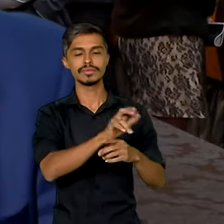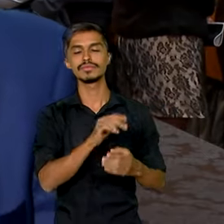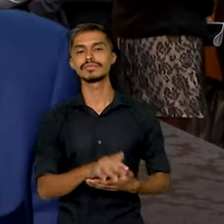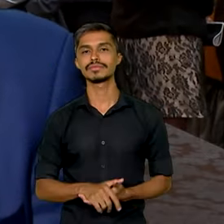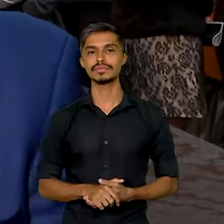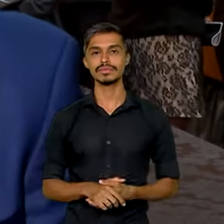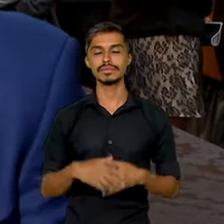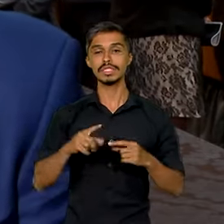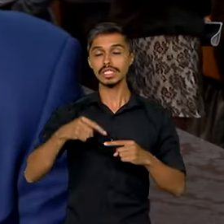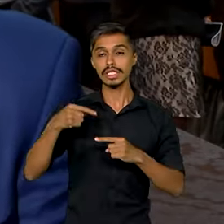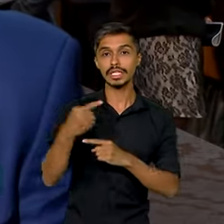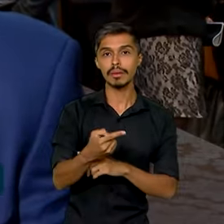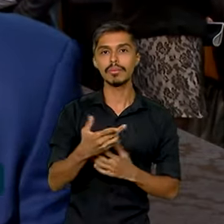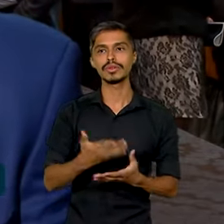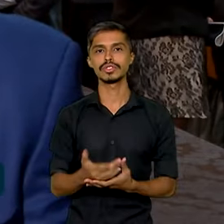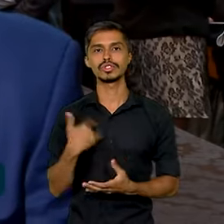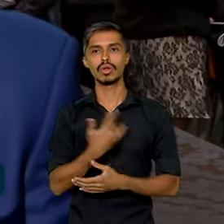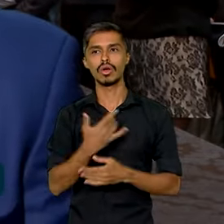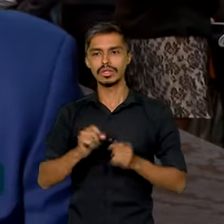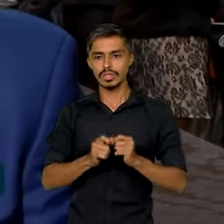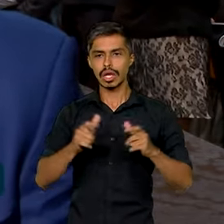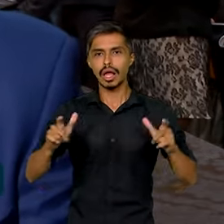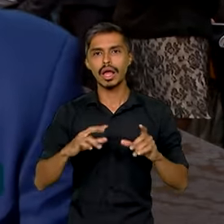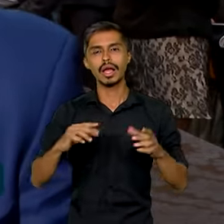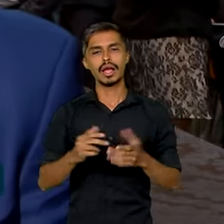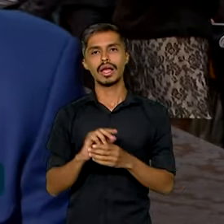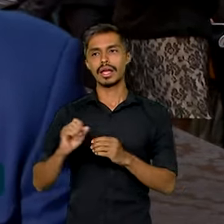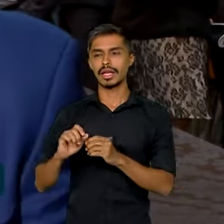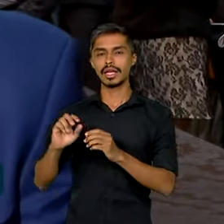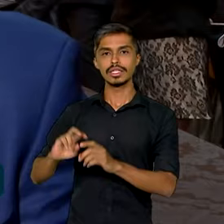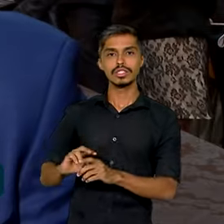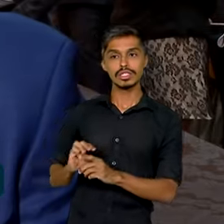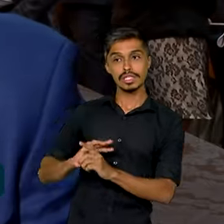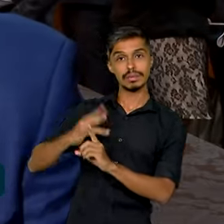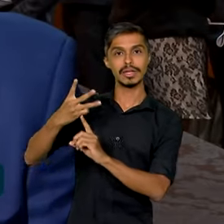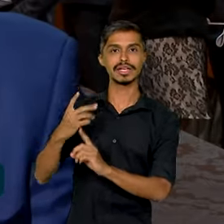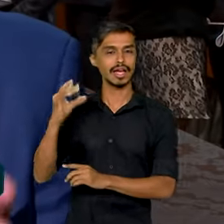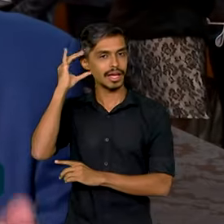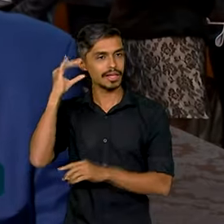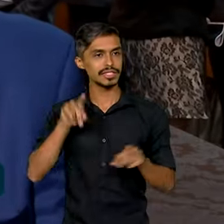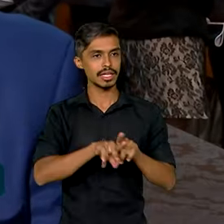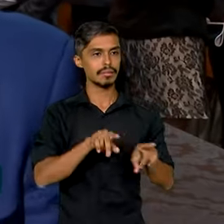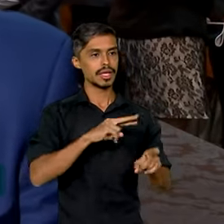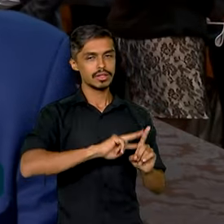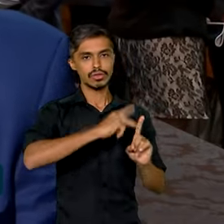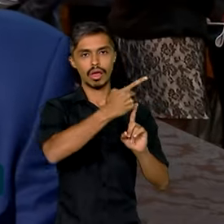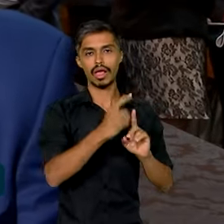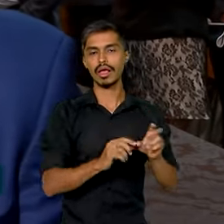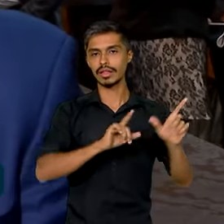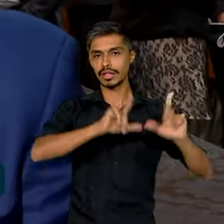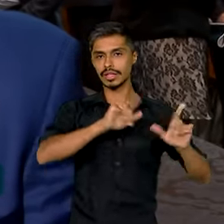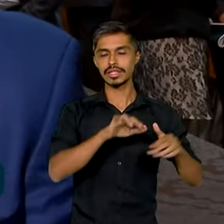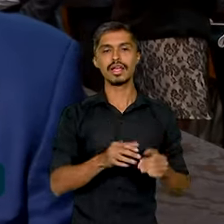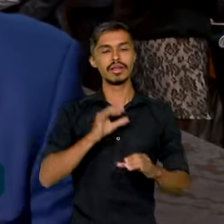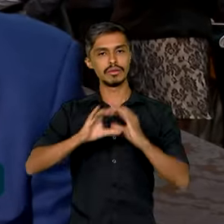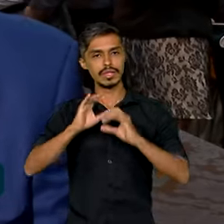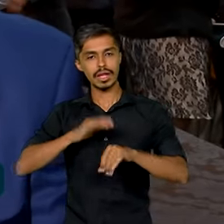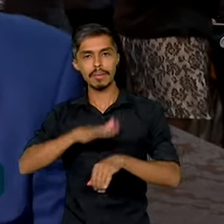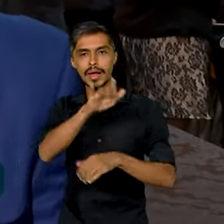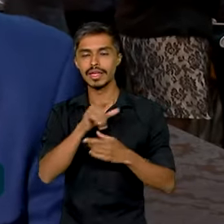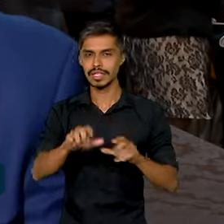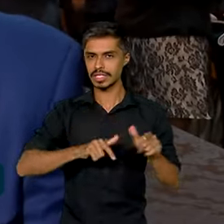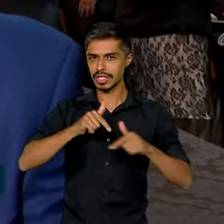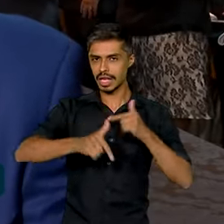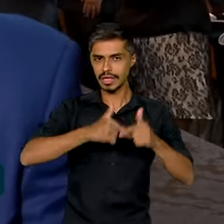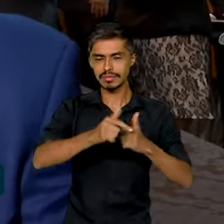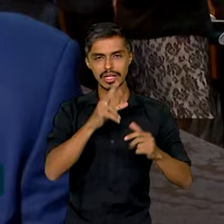pretende triplicar a rede de rádios e duplicar a rede de TVs, fazendo cada vez mais a comunicação pública essa